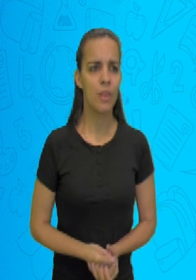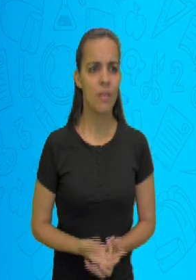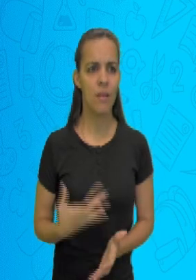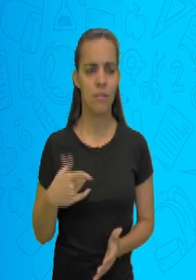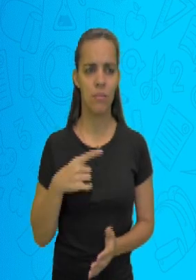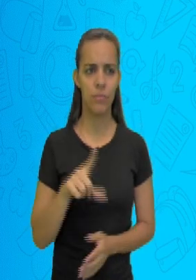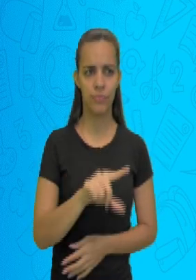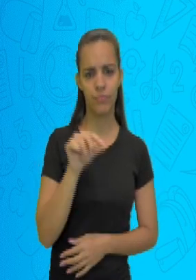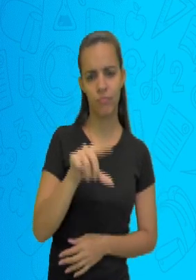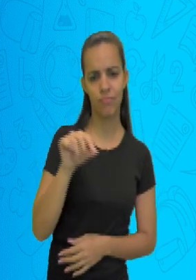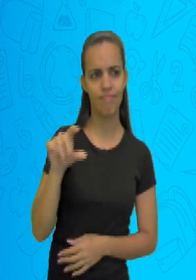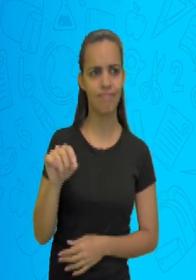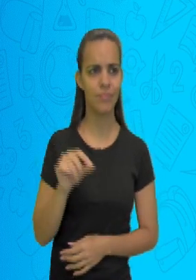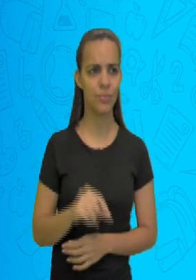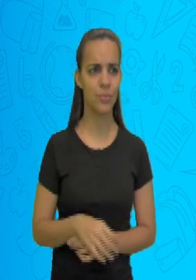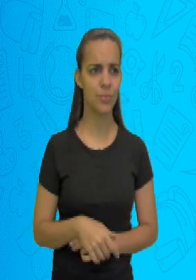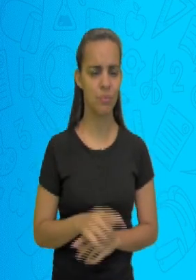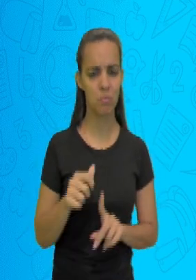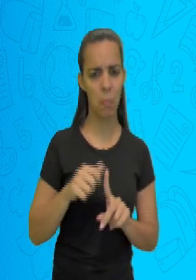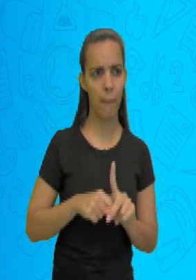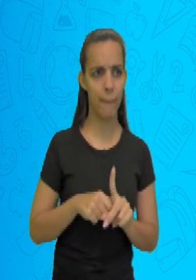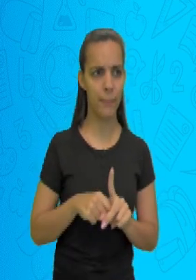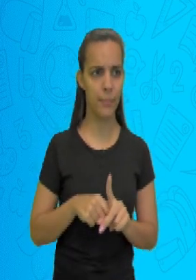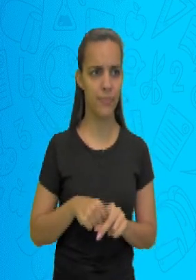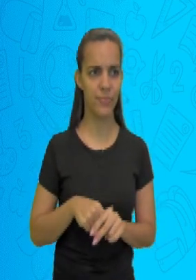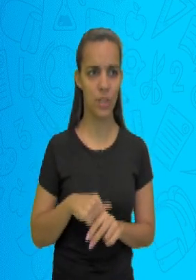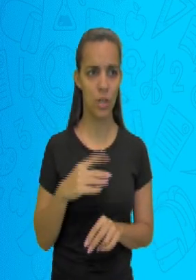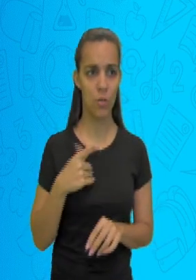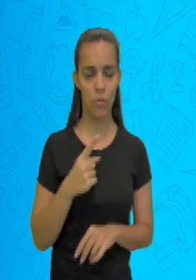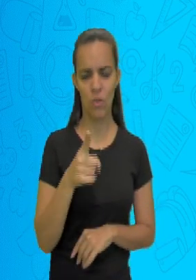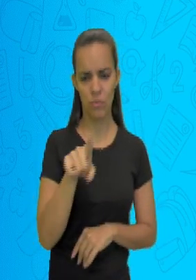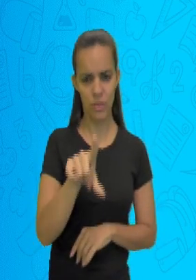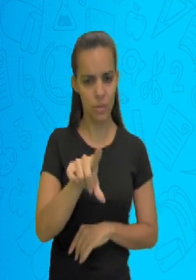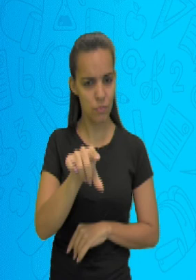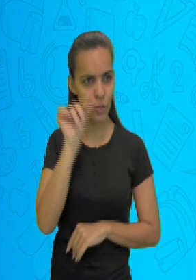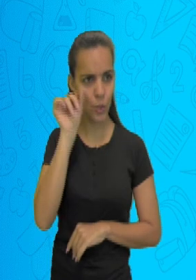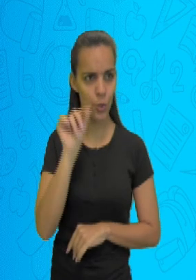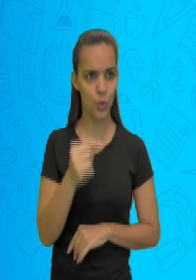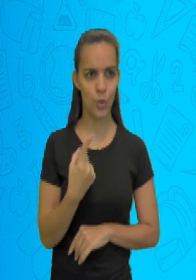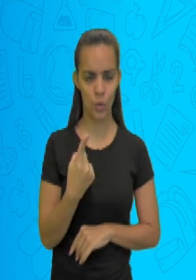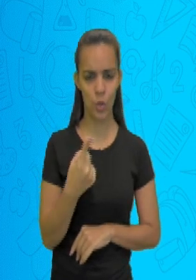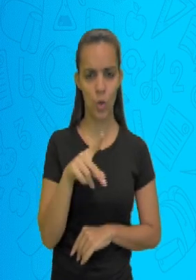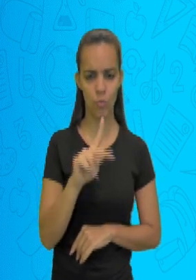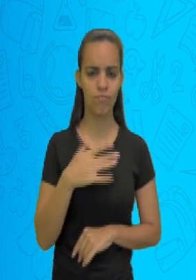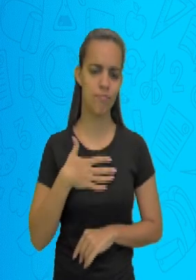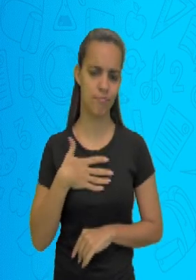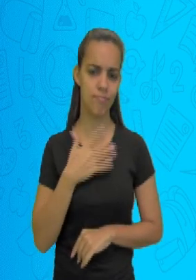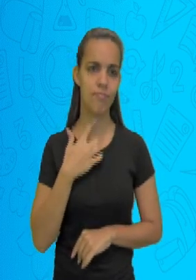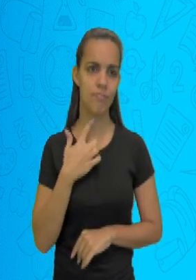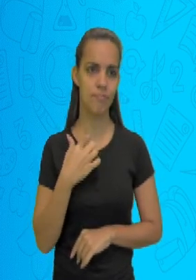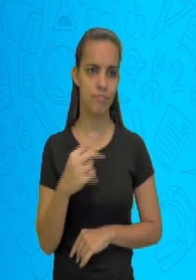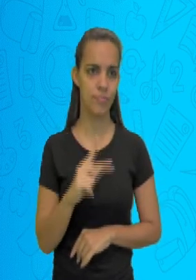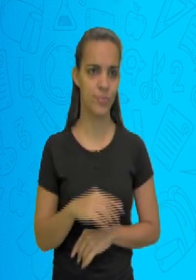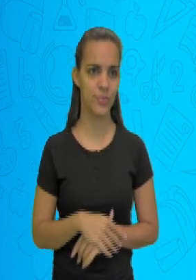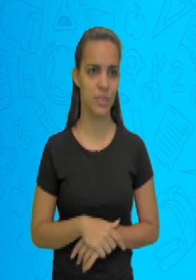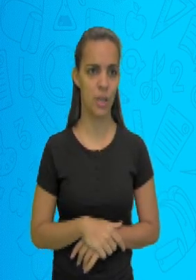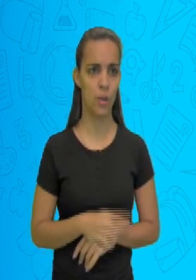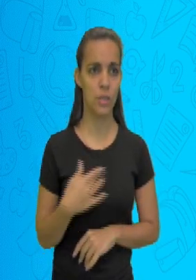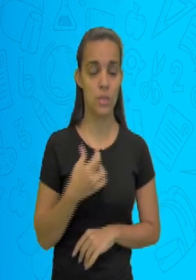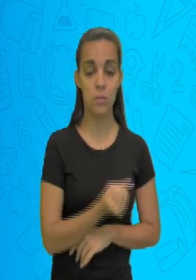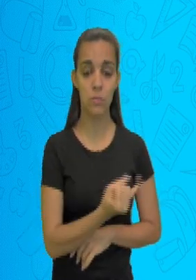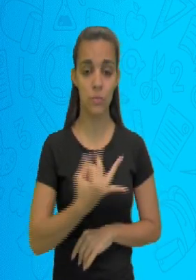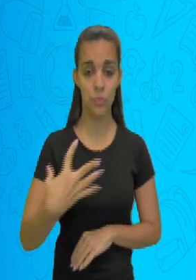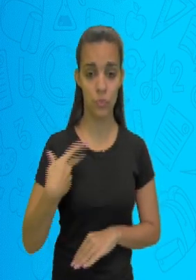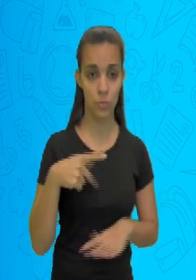escolher qualquer um dos meses, são 12. Então, você vai escolher um que você quiser fazer. E você vai verificar